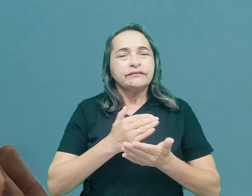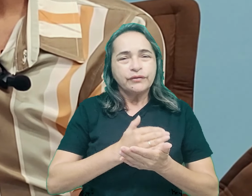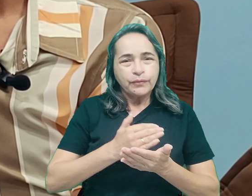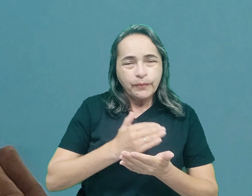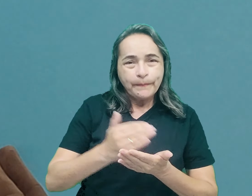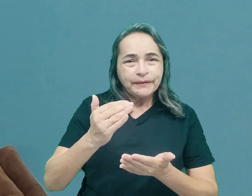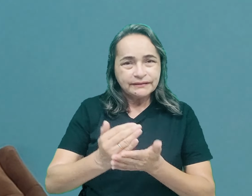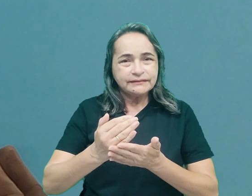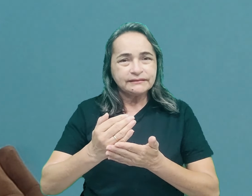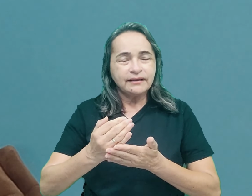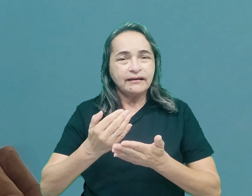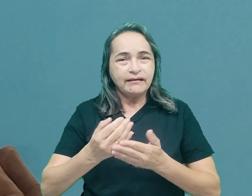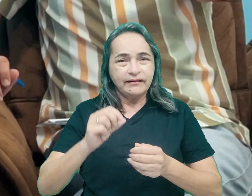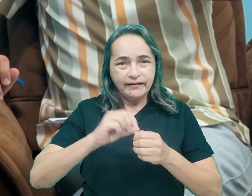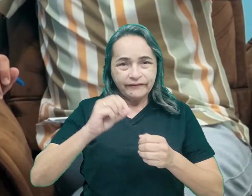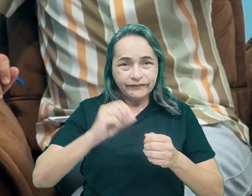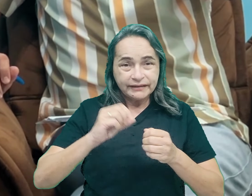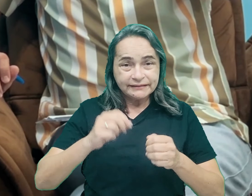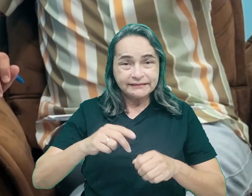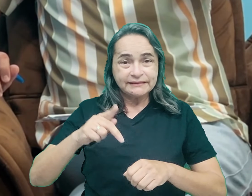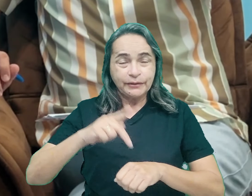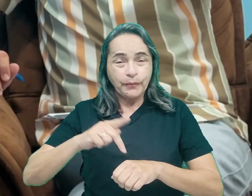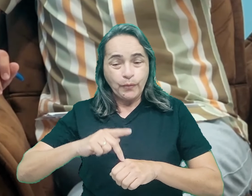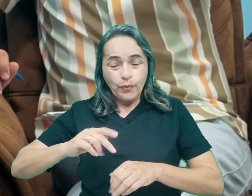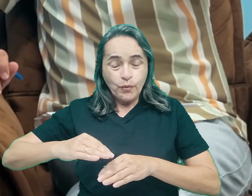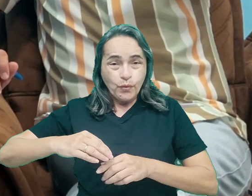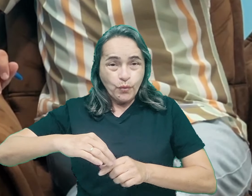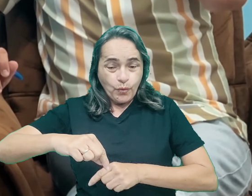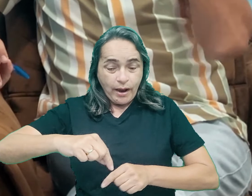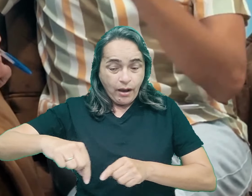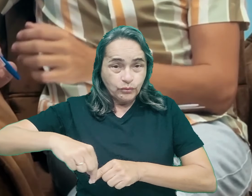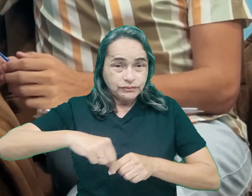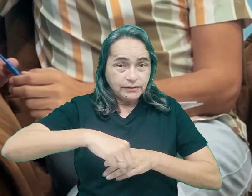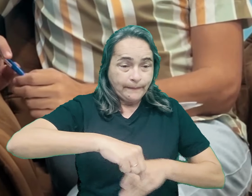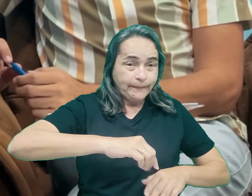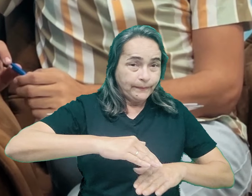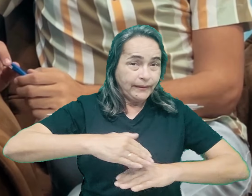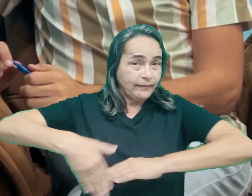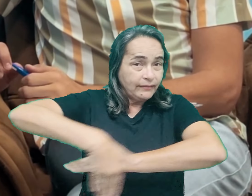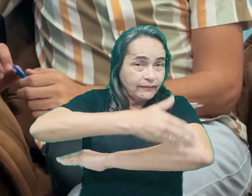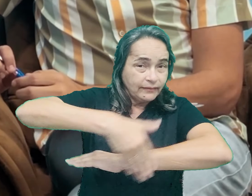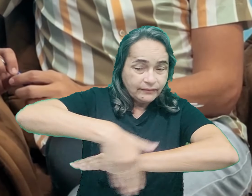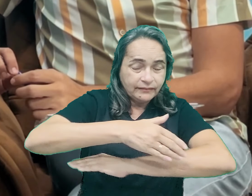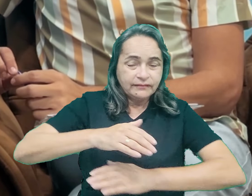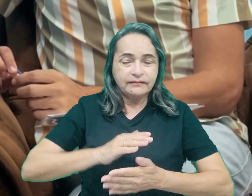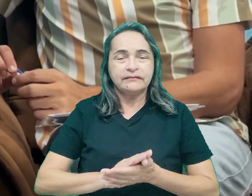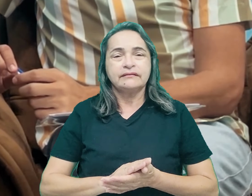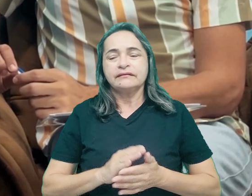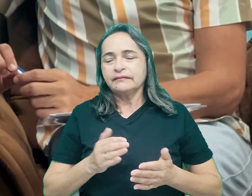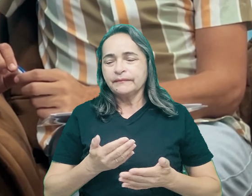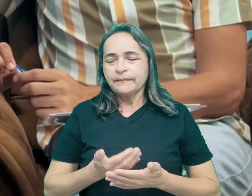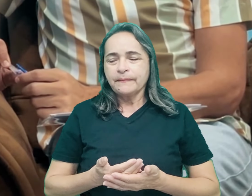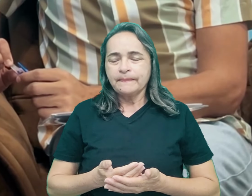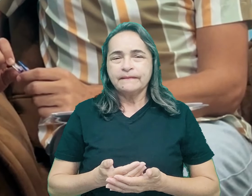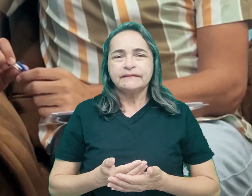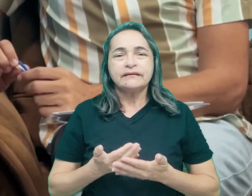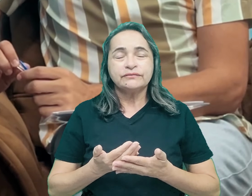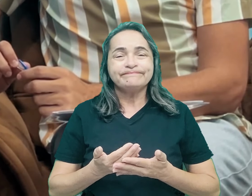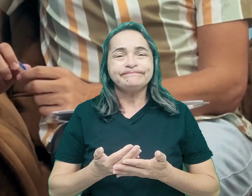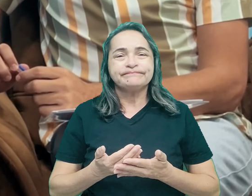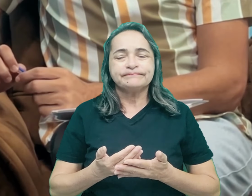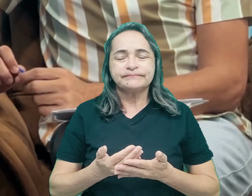cartório. Então essa Cruz do Galo, ela existe, só que o galo de metal, a ferrugem comeu. Então